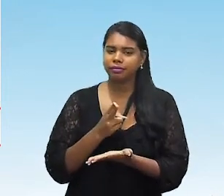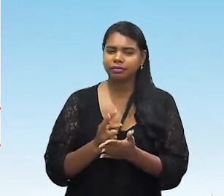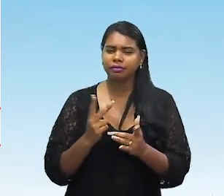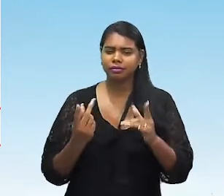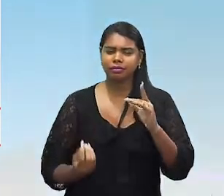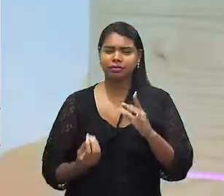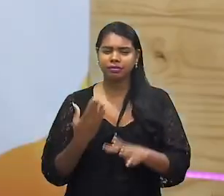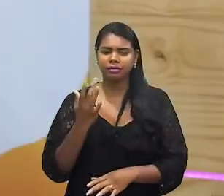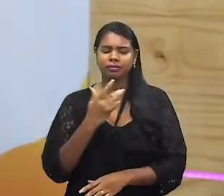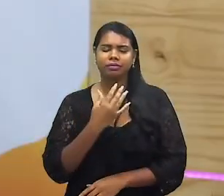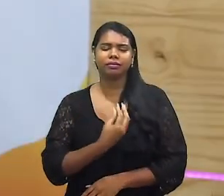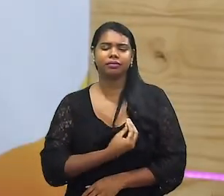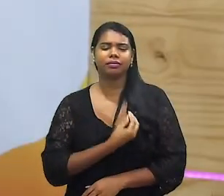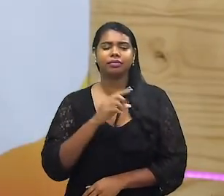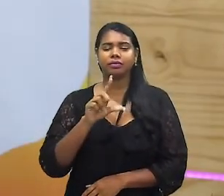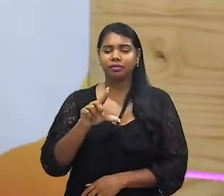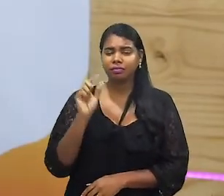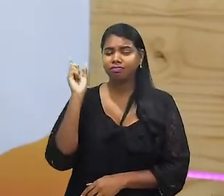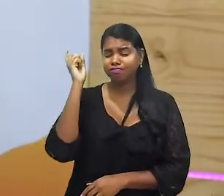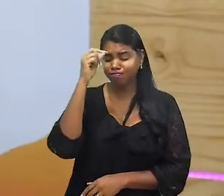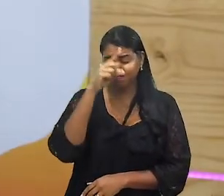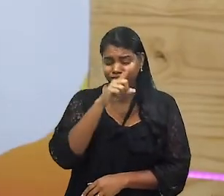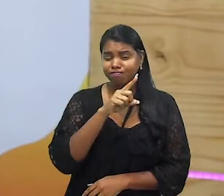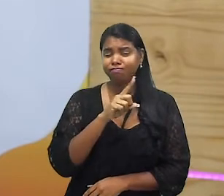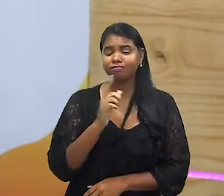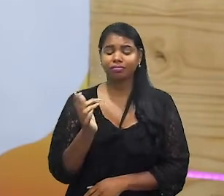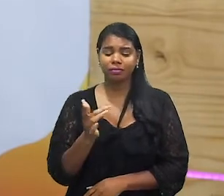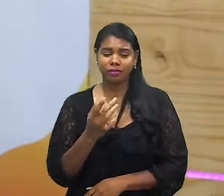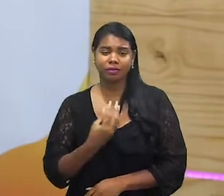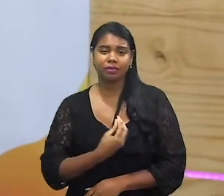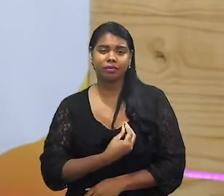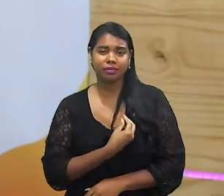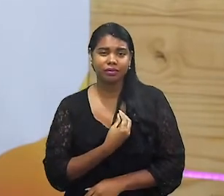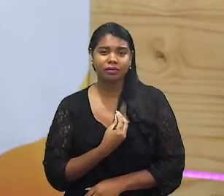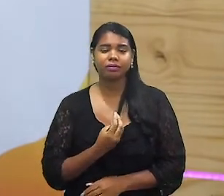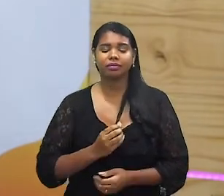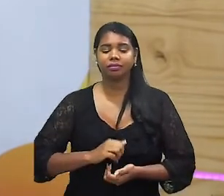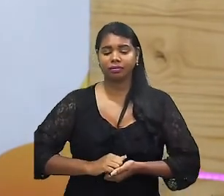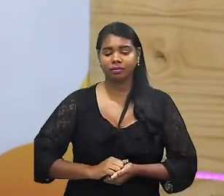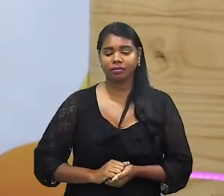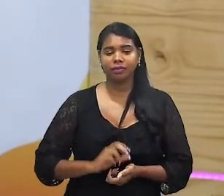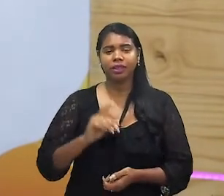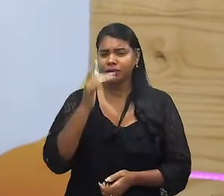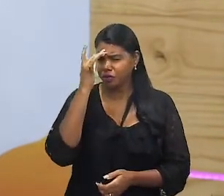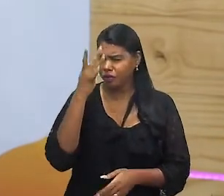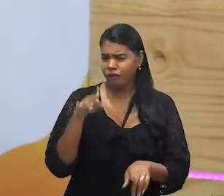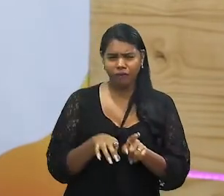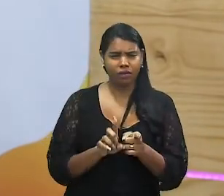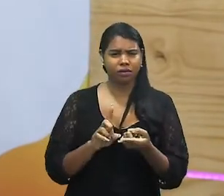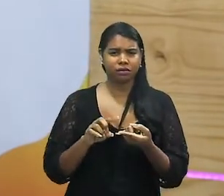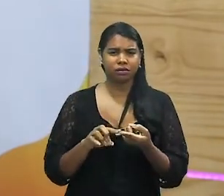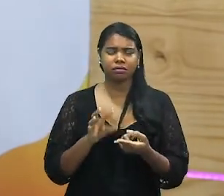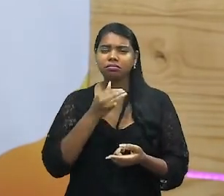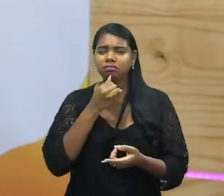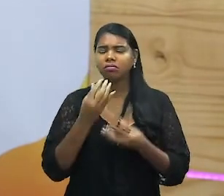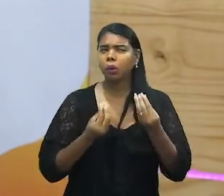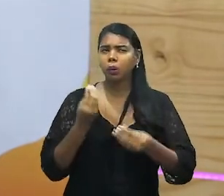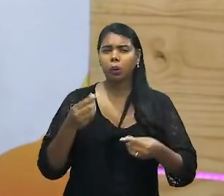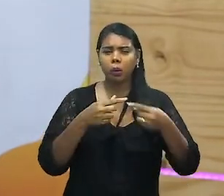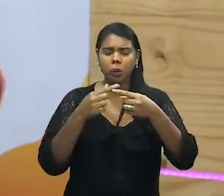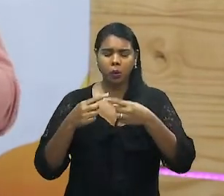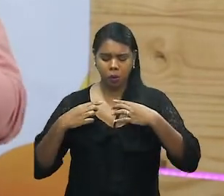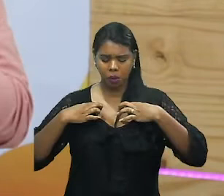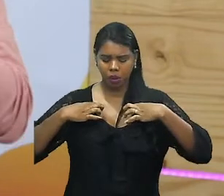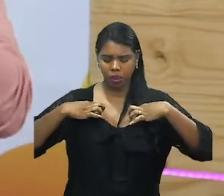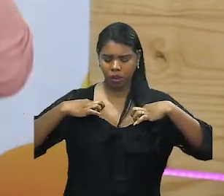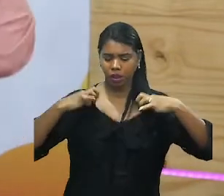dilemas, nessas escolhas difíceis que eventualmente a gente tem que fazer. E tem escolhas mais fáceis, né? Como combinar uma